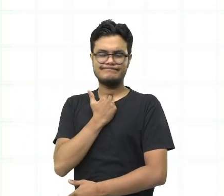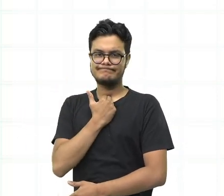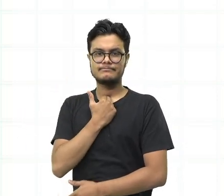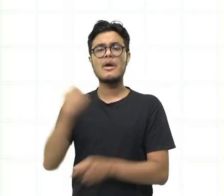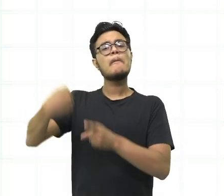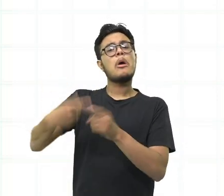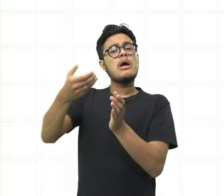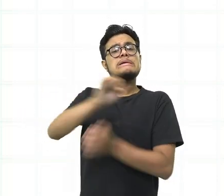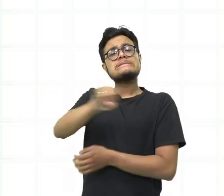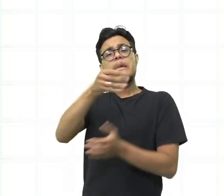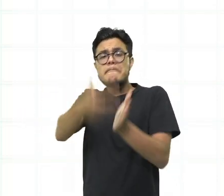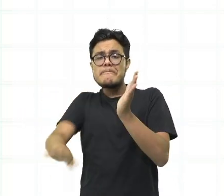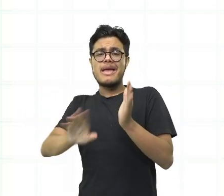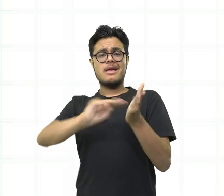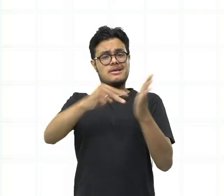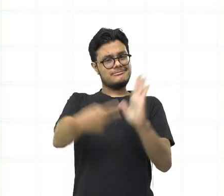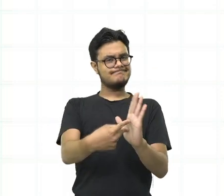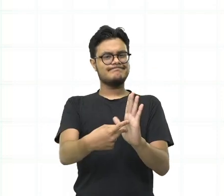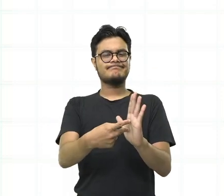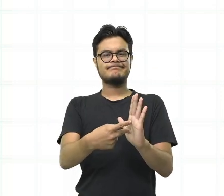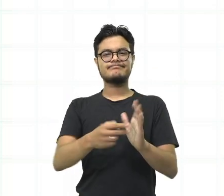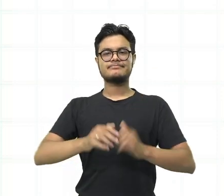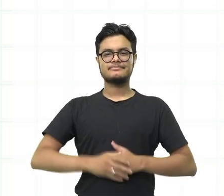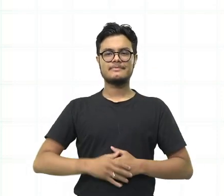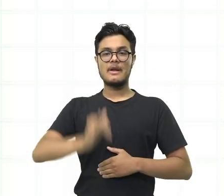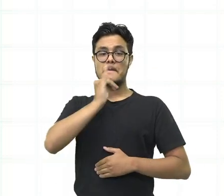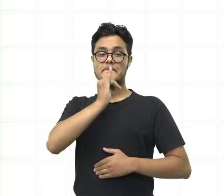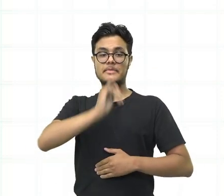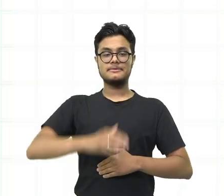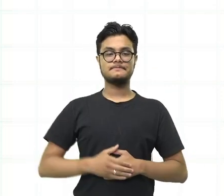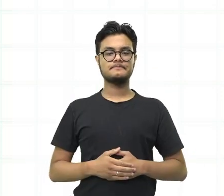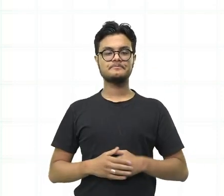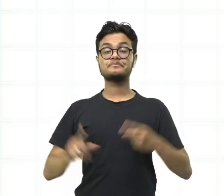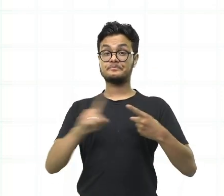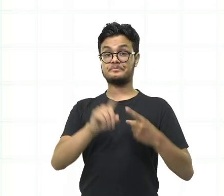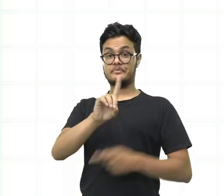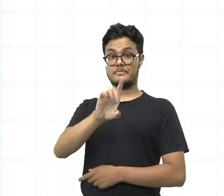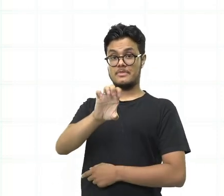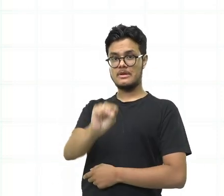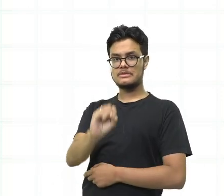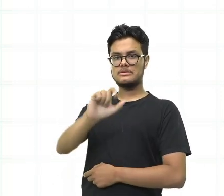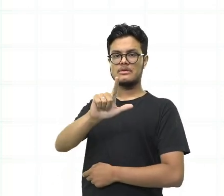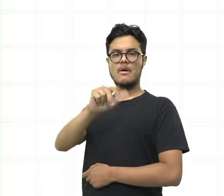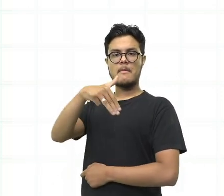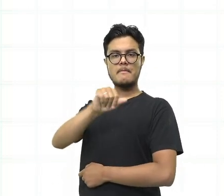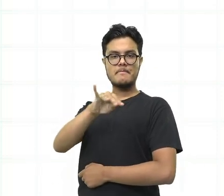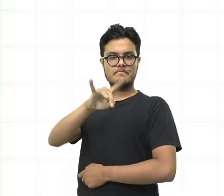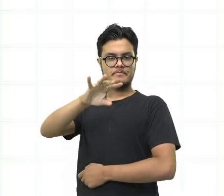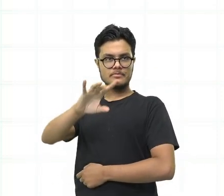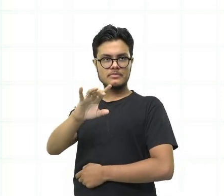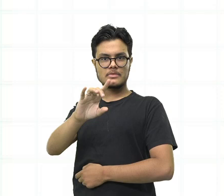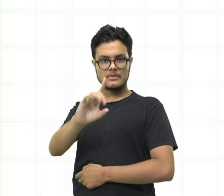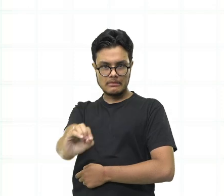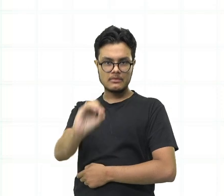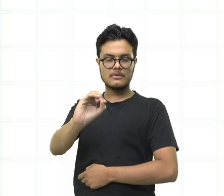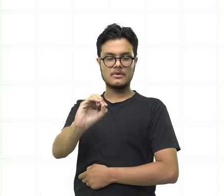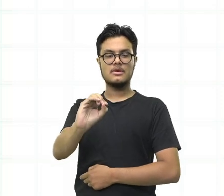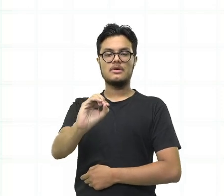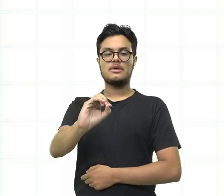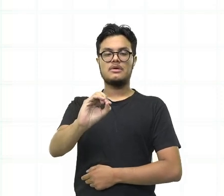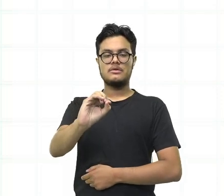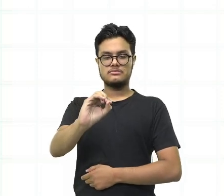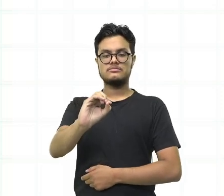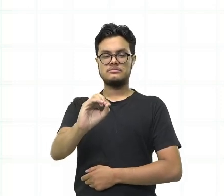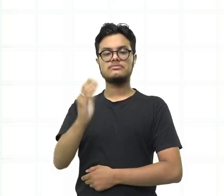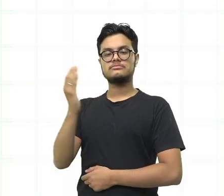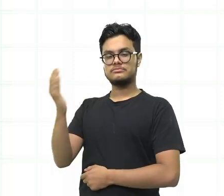permanecer juntos. Desalmado, né? Nós temos aqui o nosso prefixo des e o